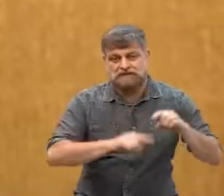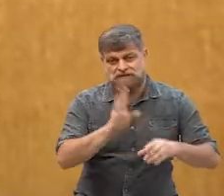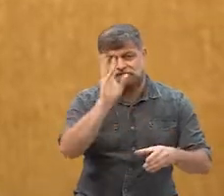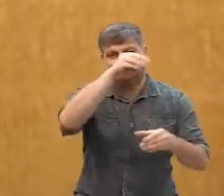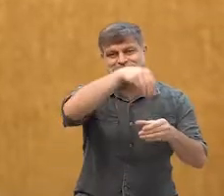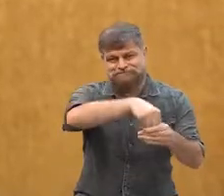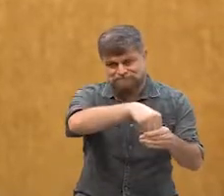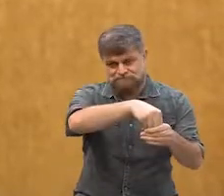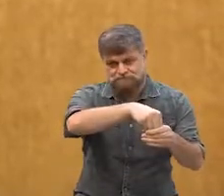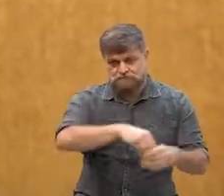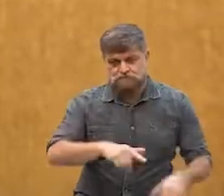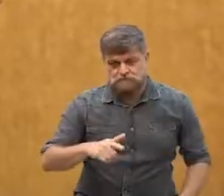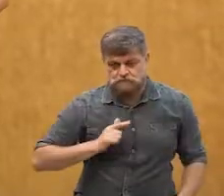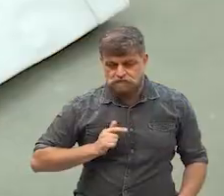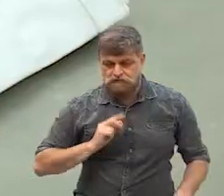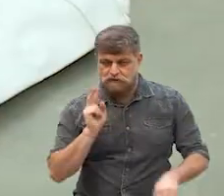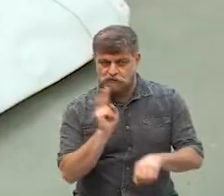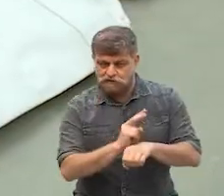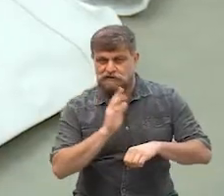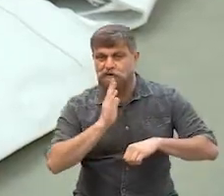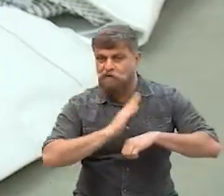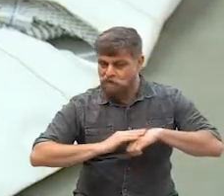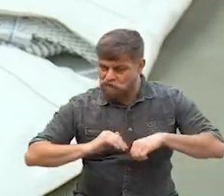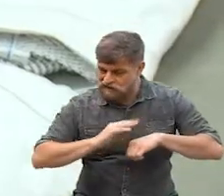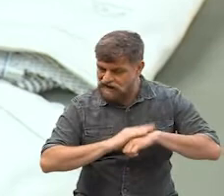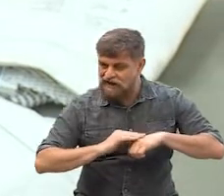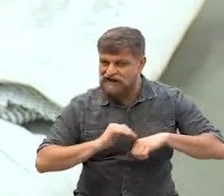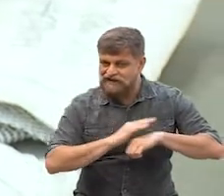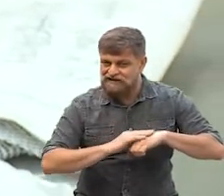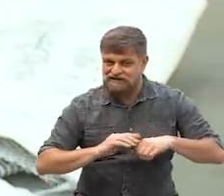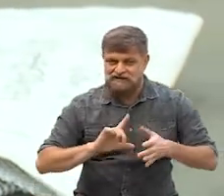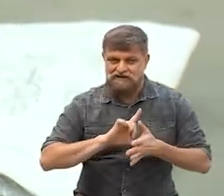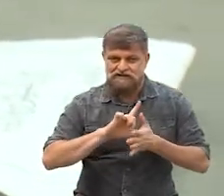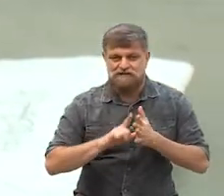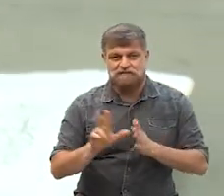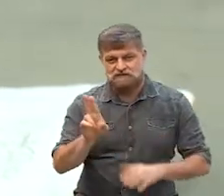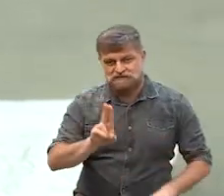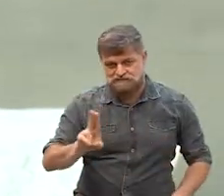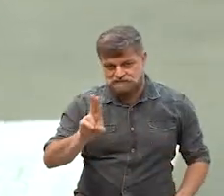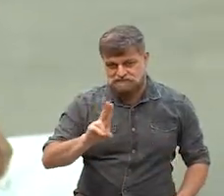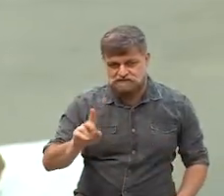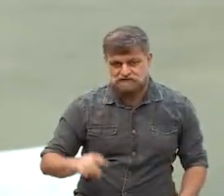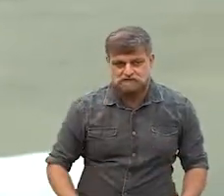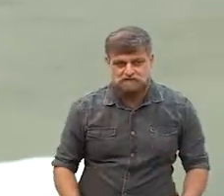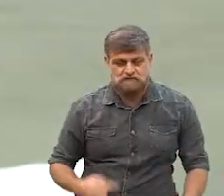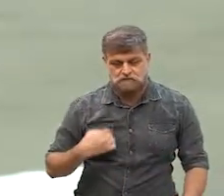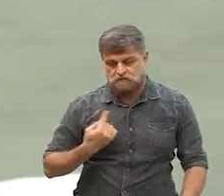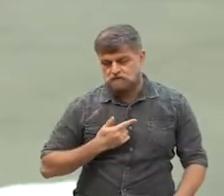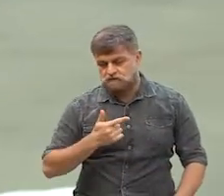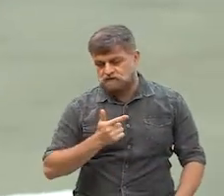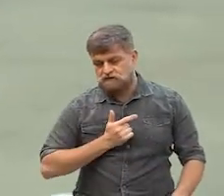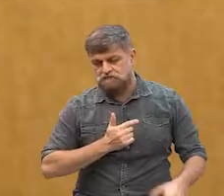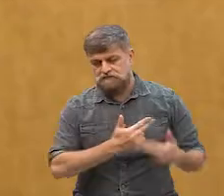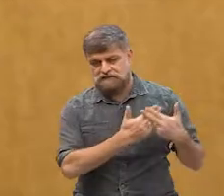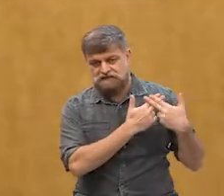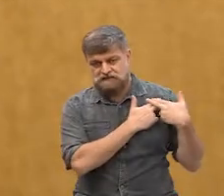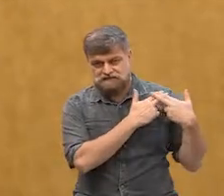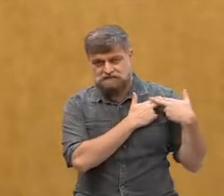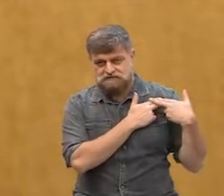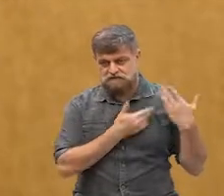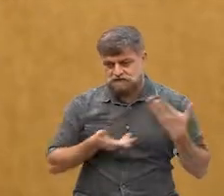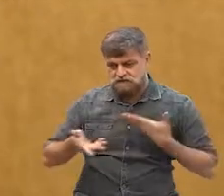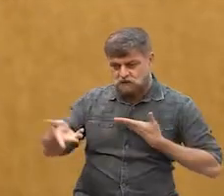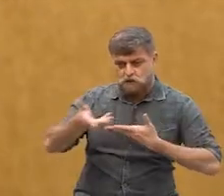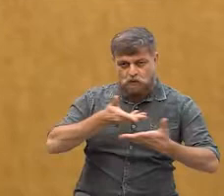assim, tratem com carinho as embalagens depois do consumo. Nesse caso, a gente tem a responsabilidade